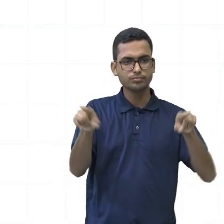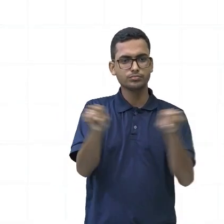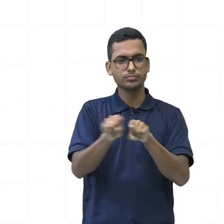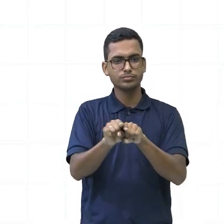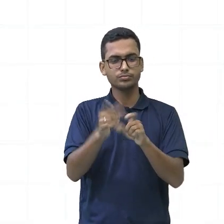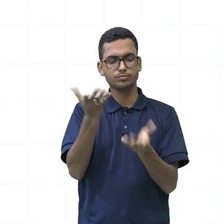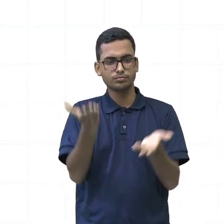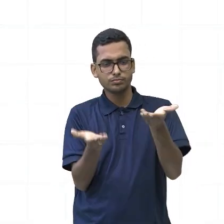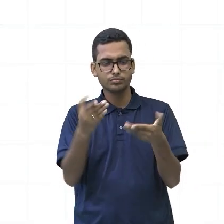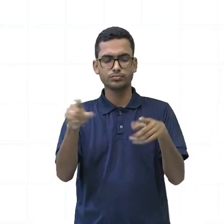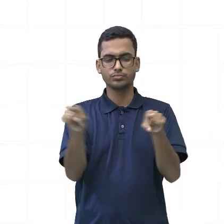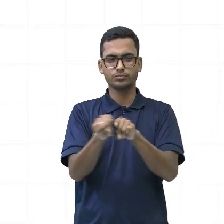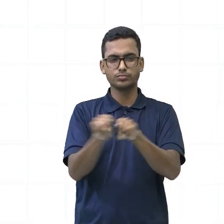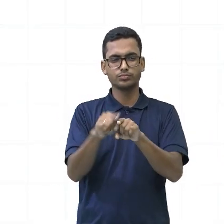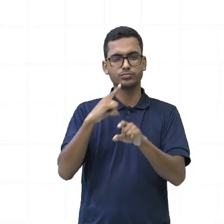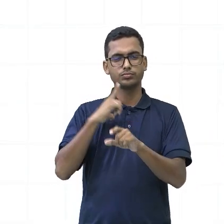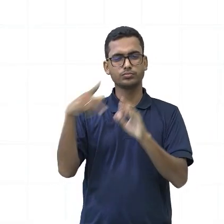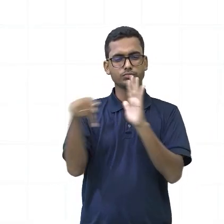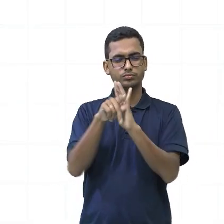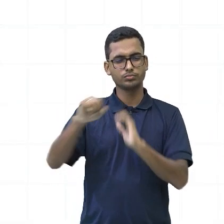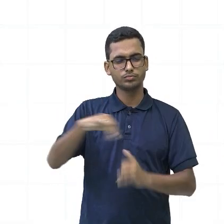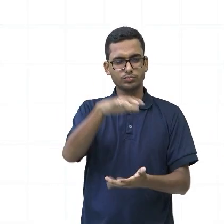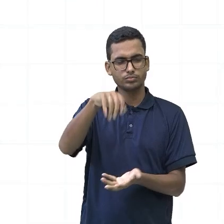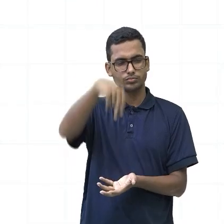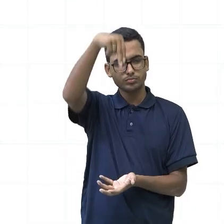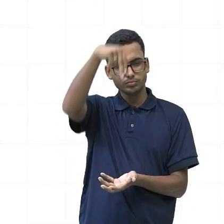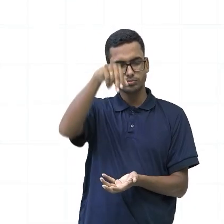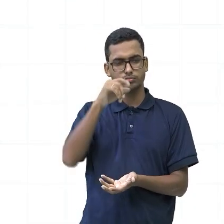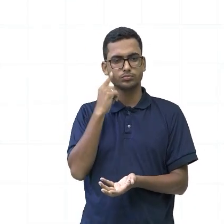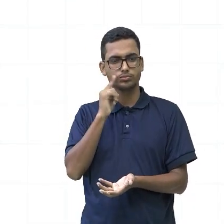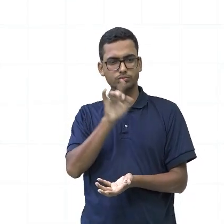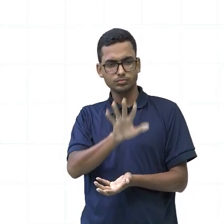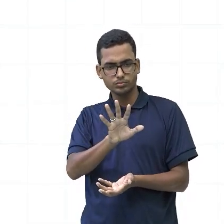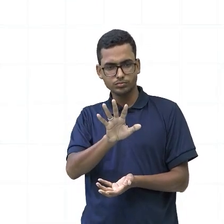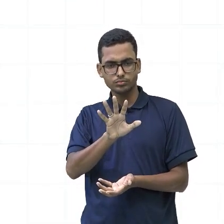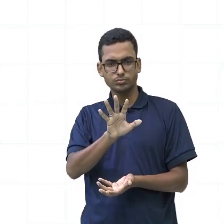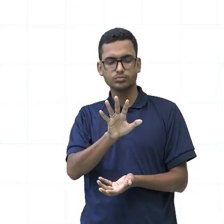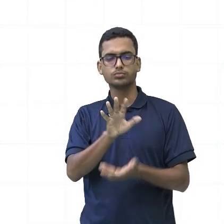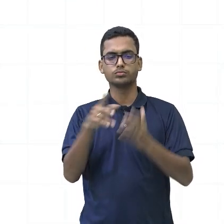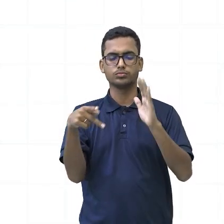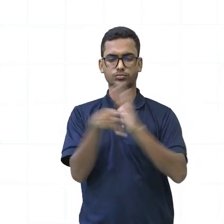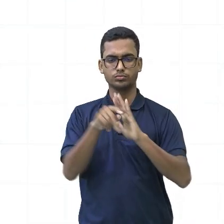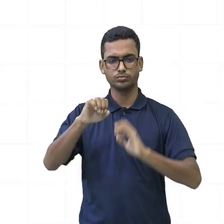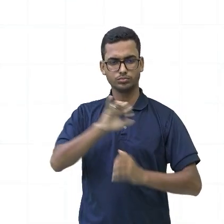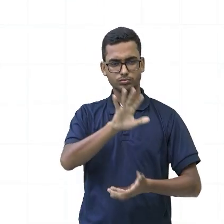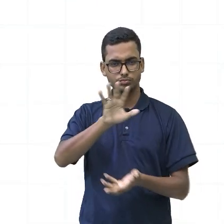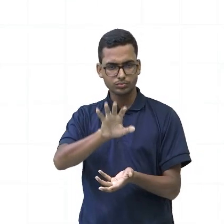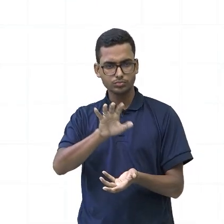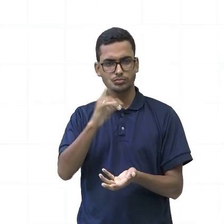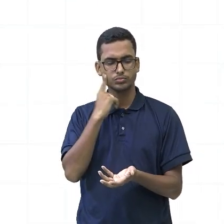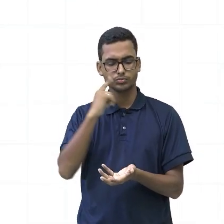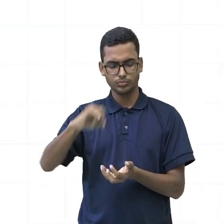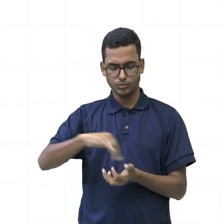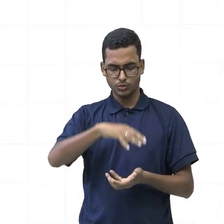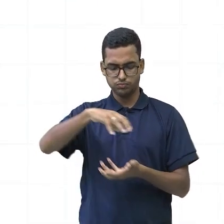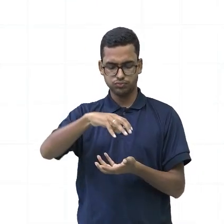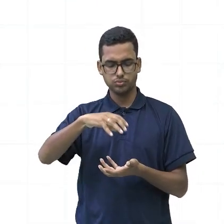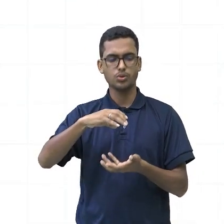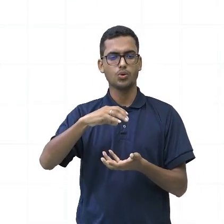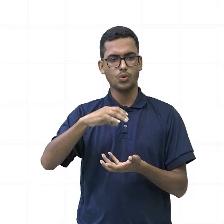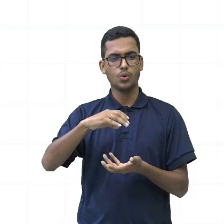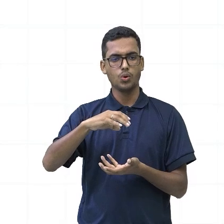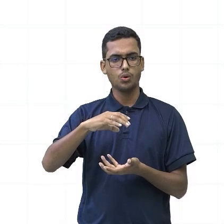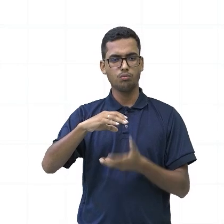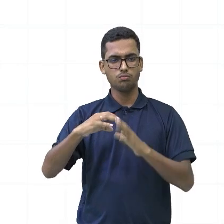norte, fica entre o Círculo Polar Ártico e o Trópico de Câncer, tá? Então, como o nome já está dizendo aí, né? Ficam ao